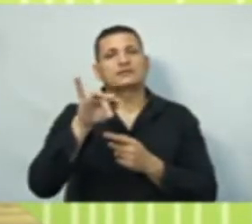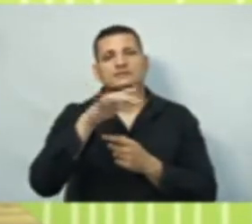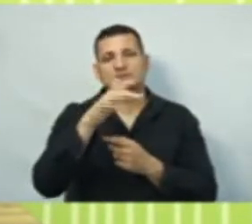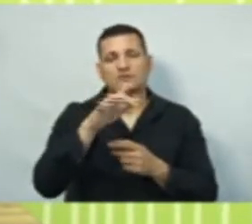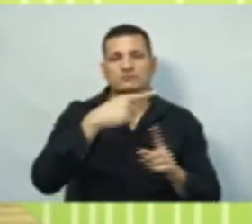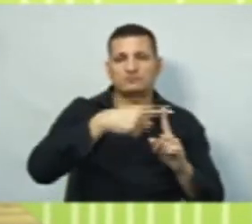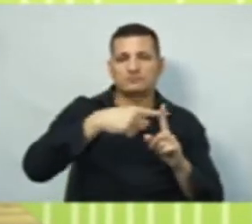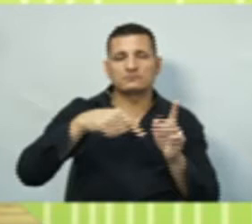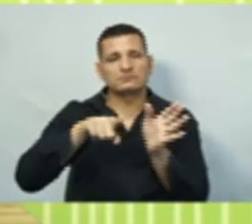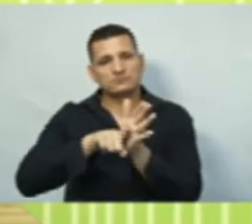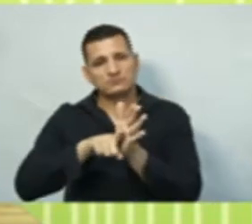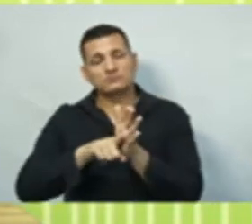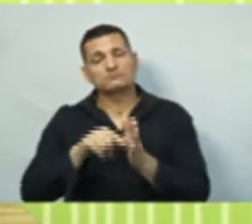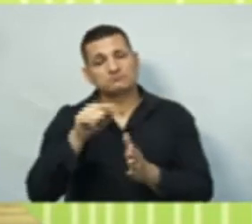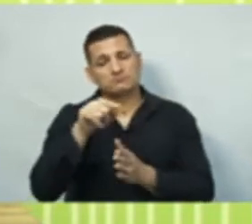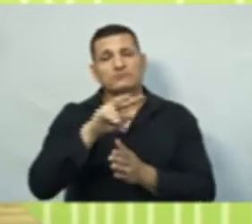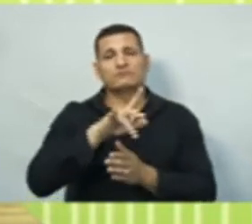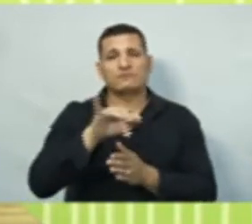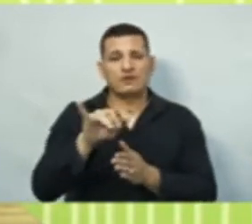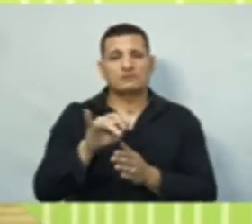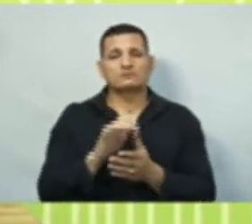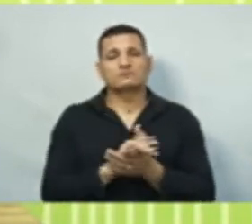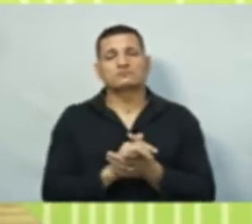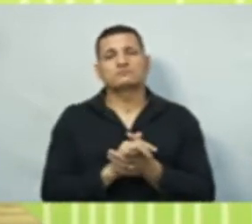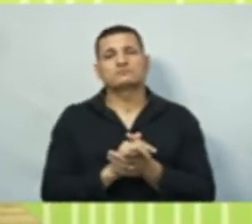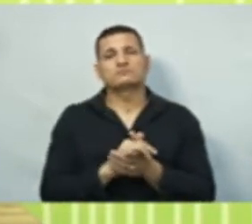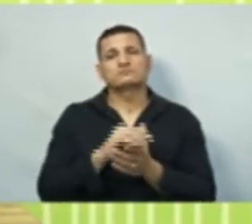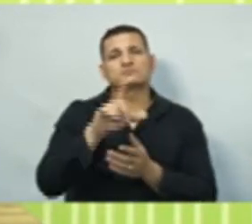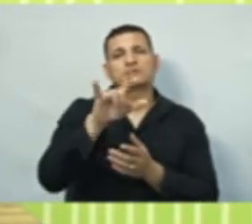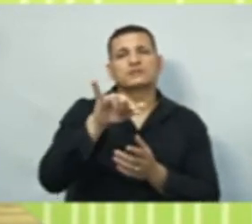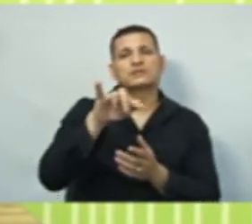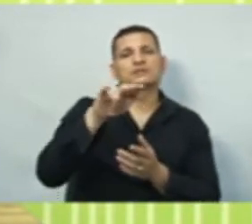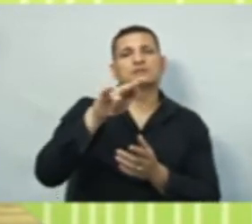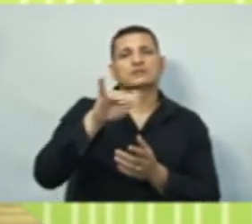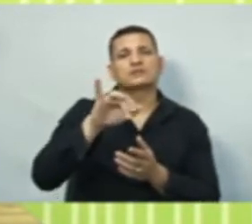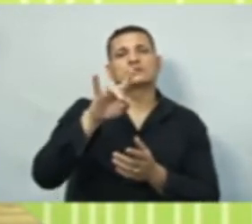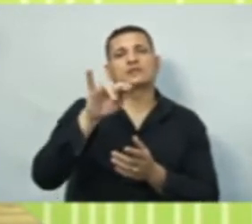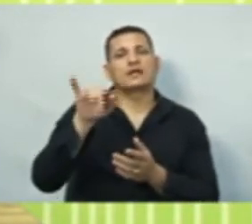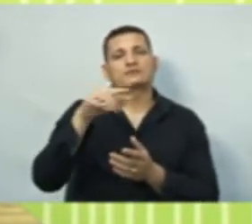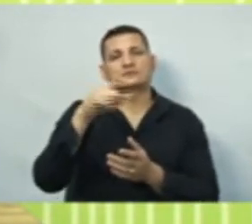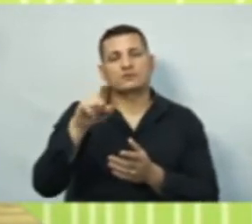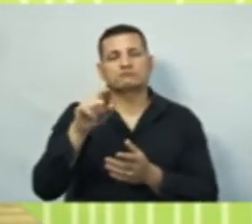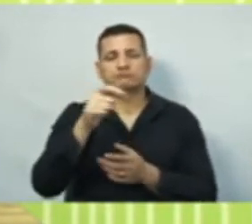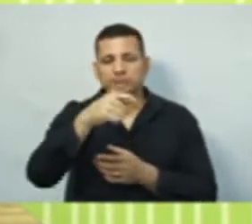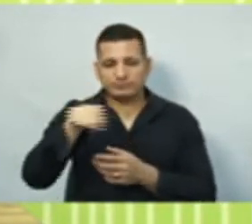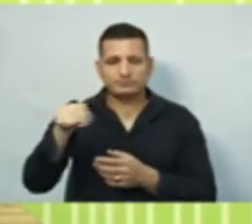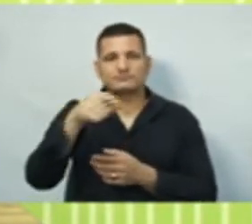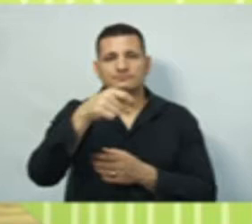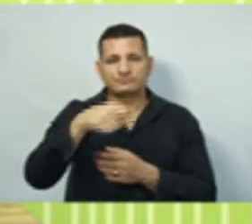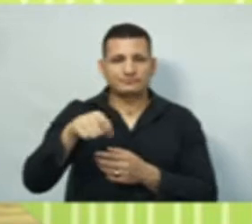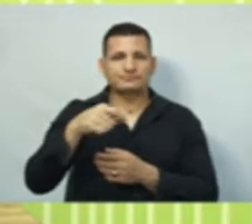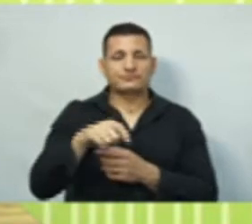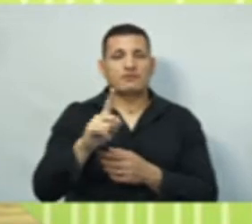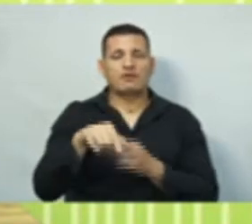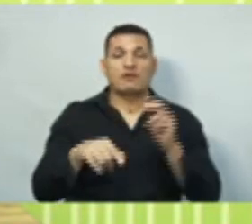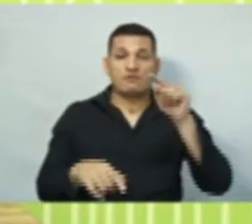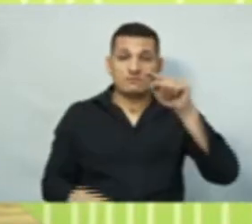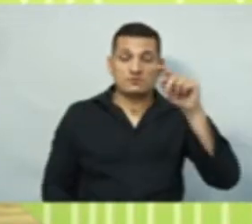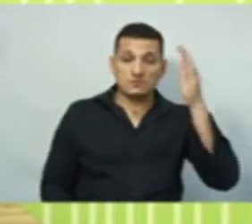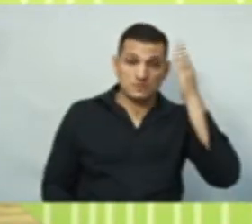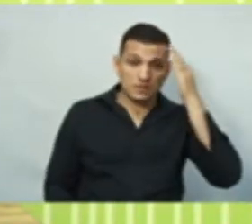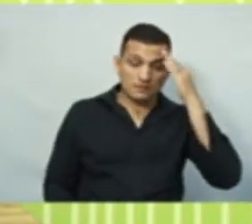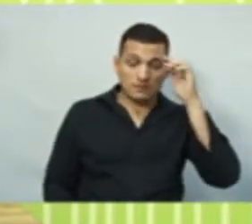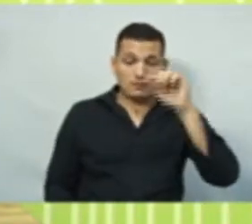ela vai escrever na frente, em liquidação. É uma forma de você saber que aquela é